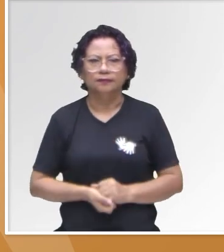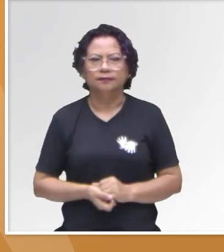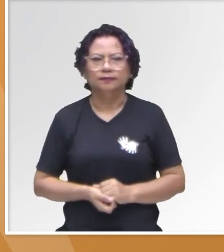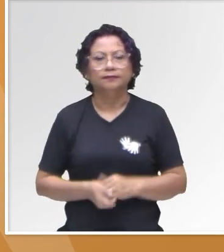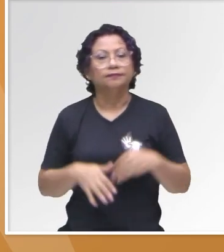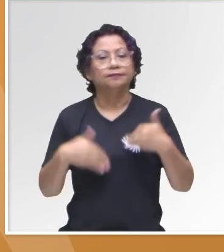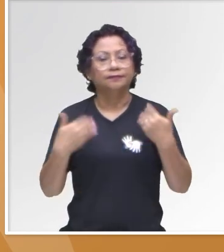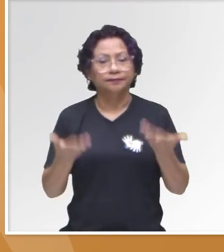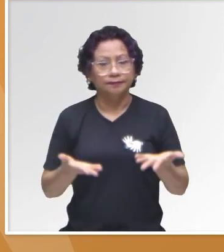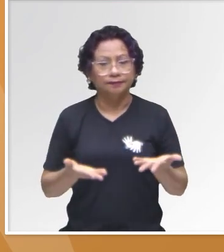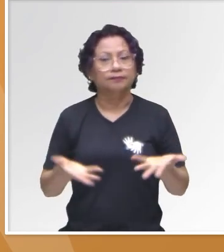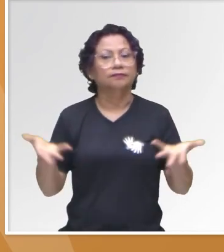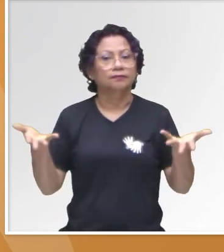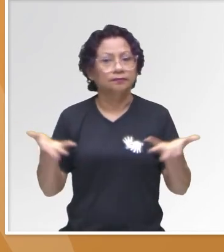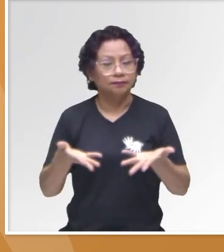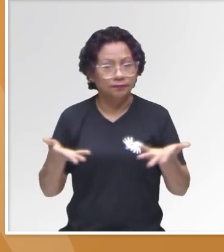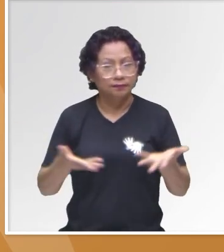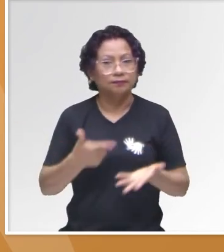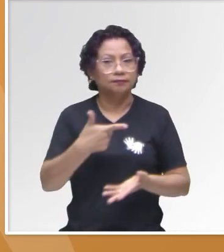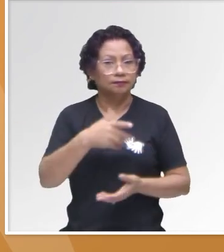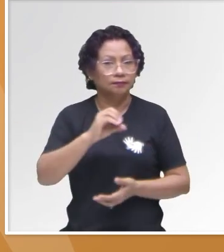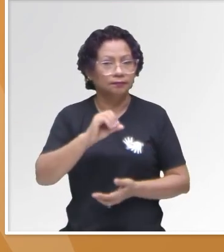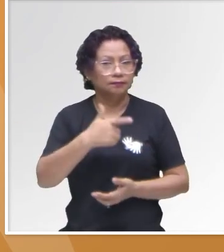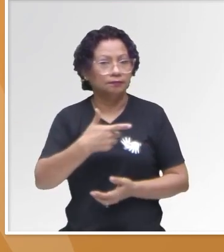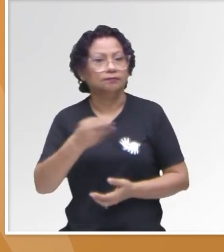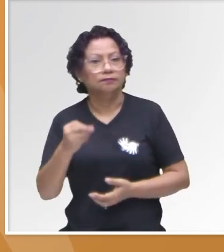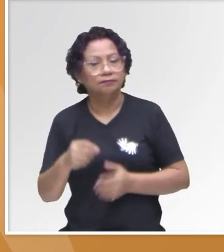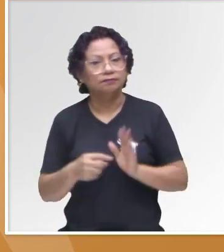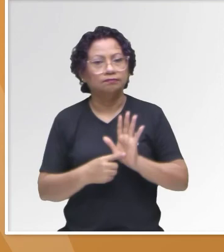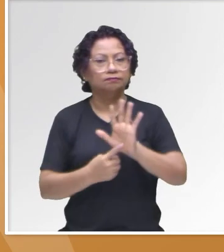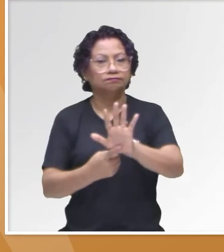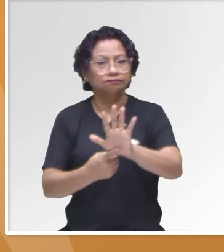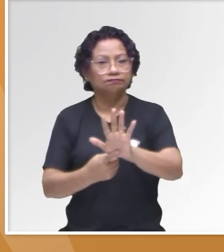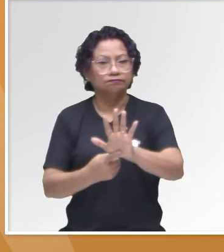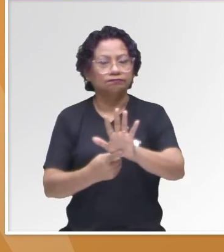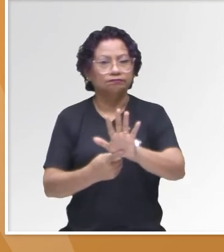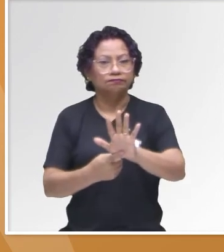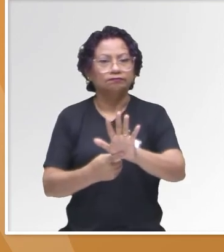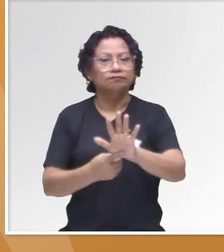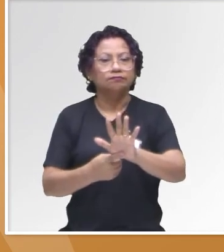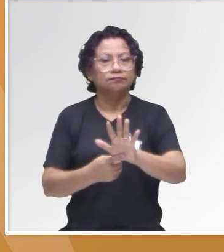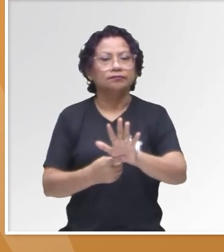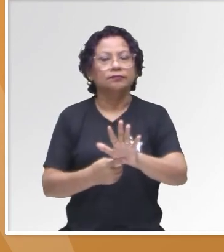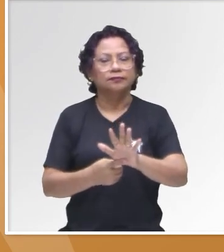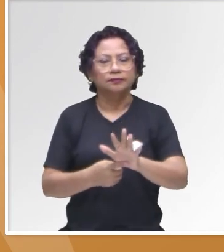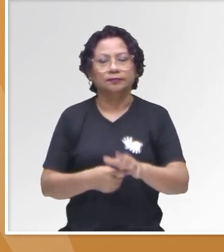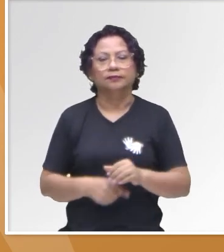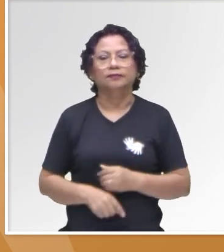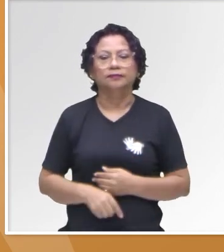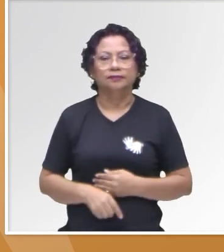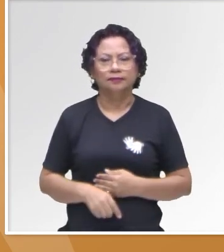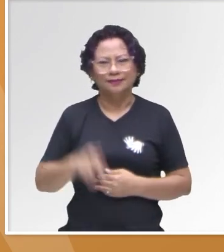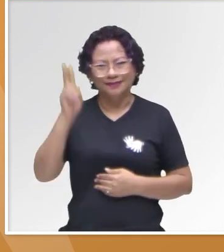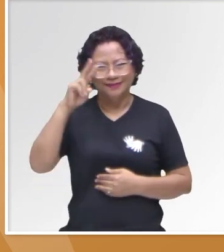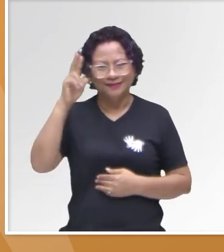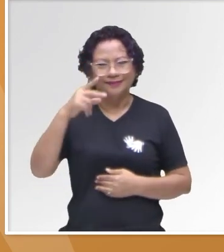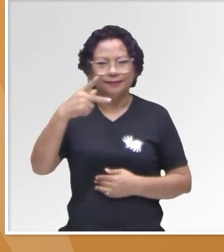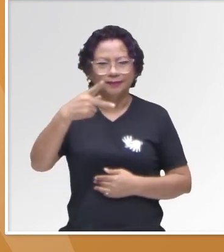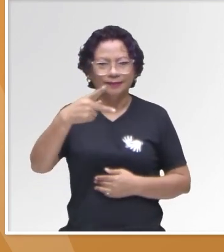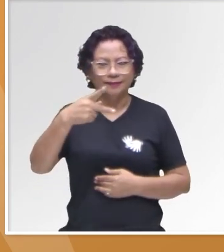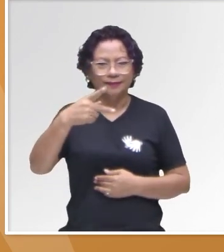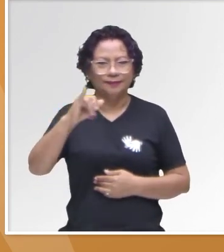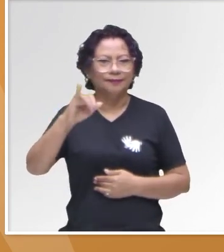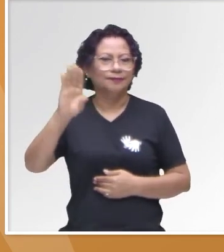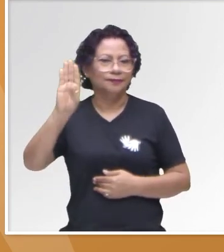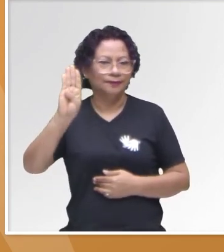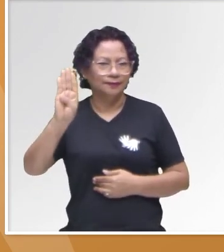Então, atualmente, eles representam aí 23% do PIB, né? Lembra que a gente viu ali a tabelinha? Quando a gente vai comparar